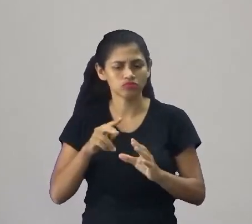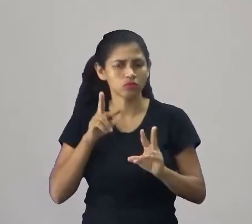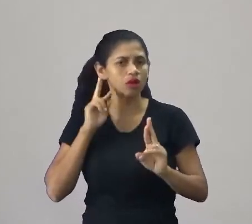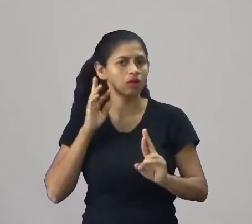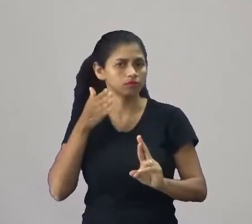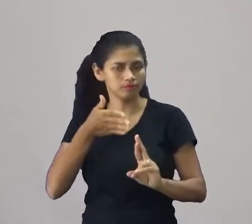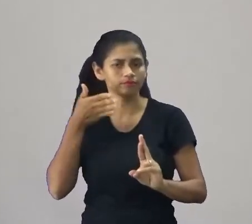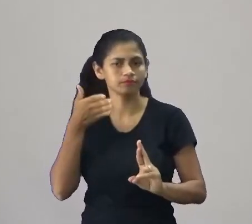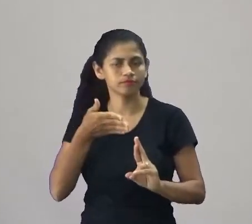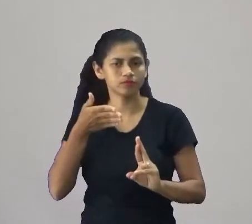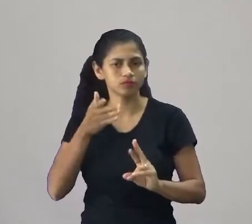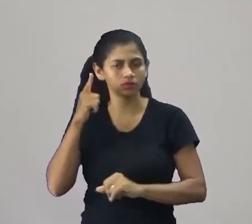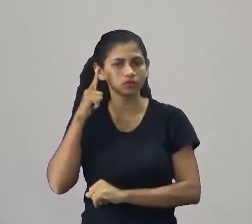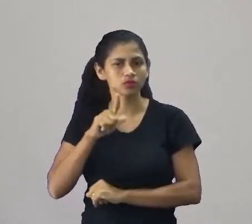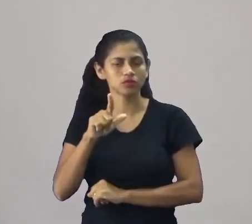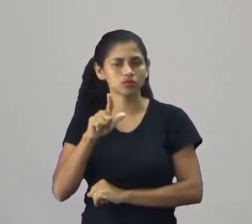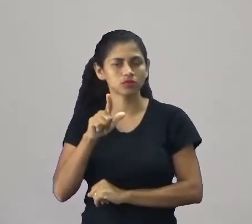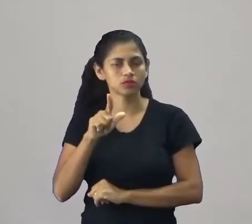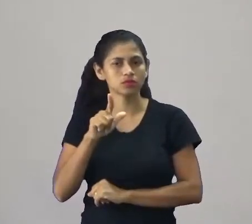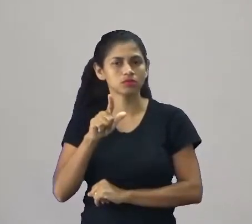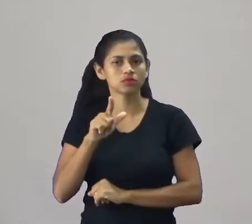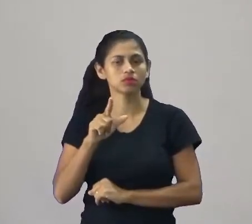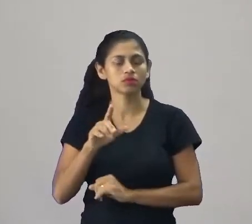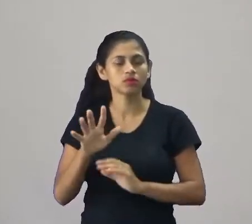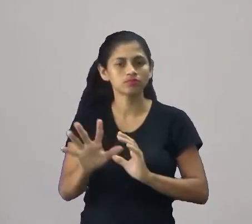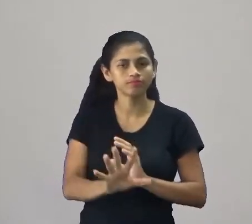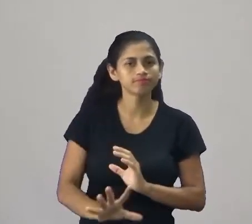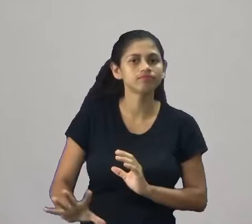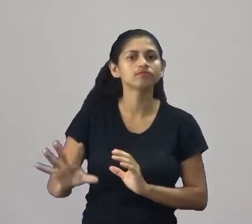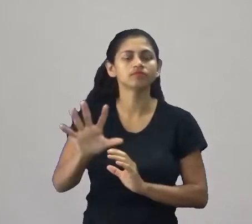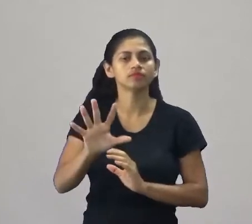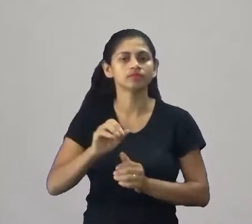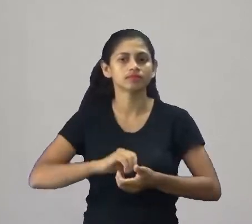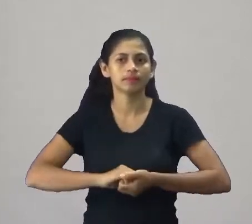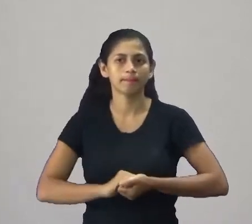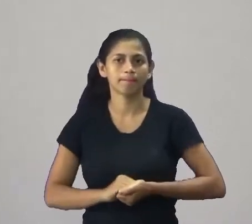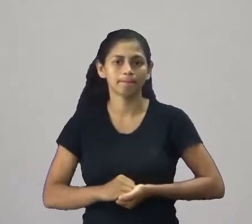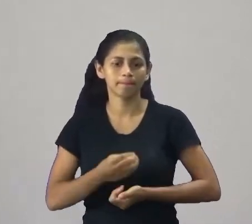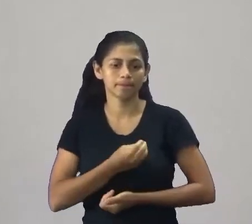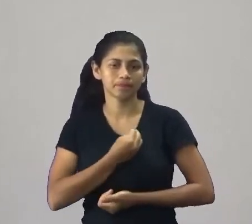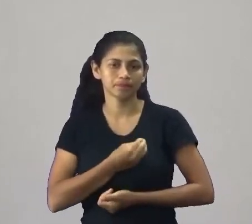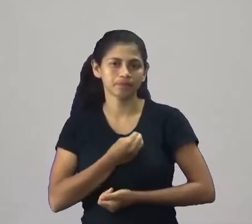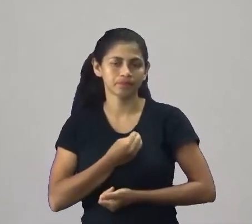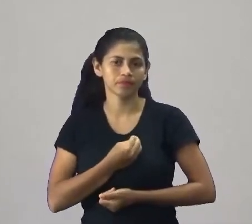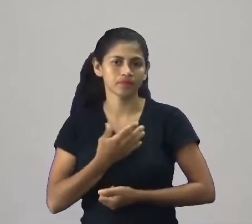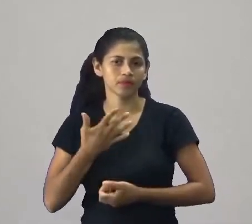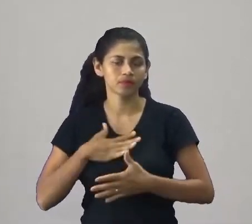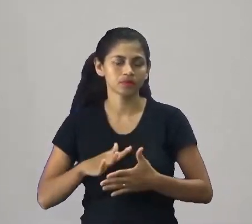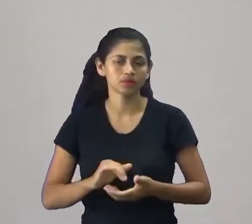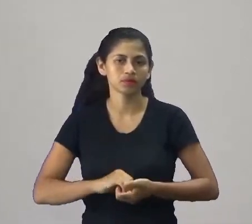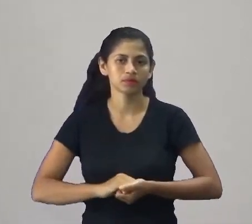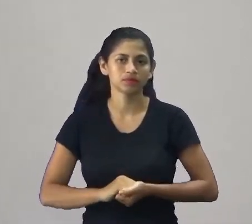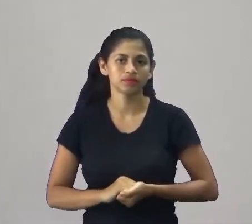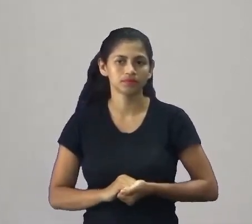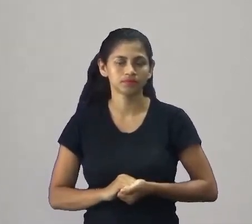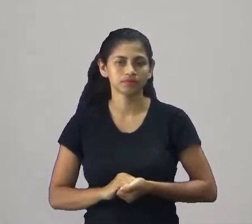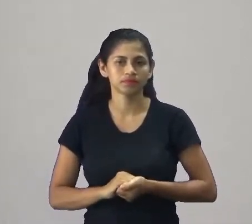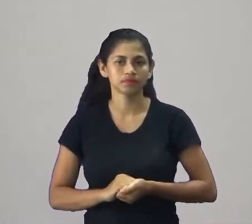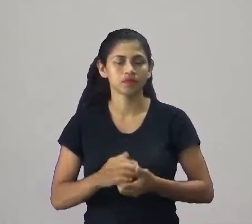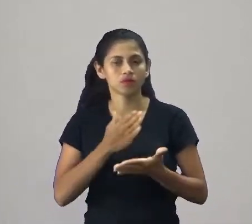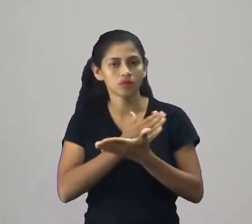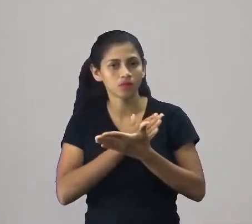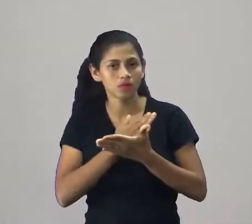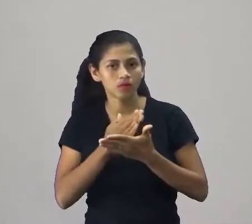e como seguir e o que reproduzir naquele meio que a gente está vivenciando. Tranquilo? A gente entendendo isso, a gente